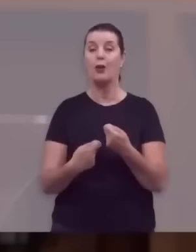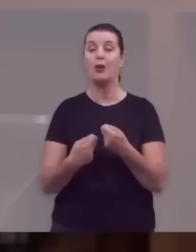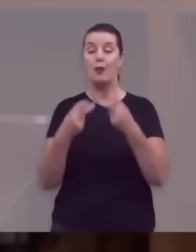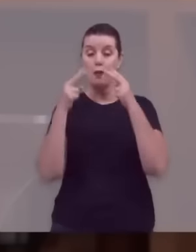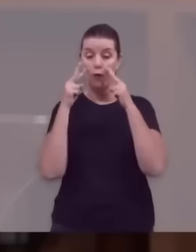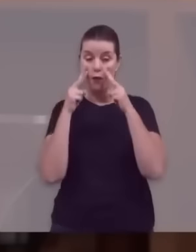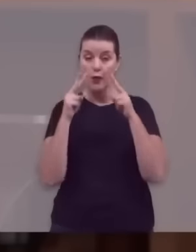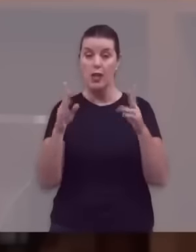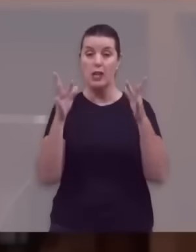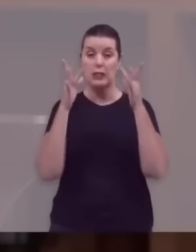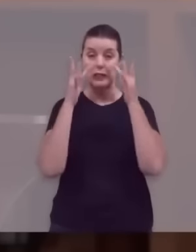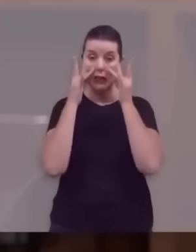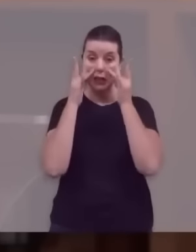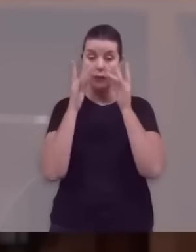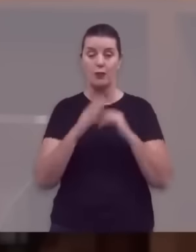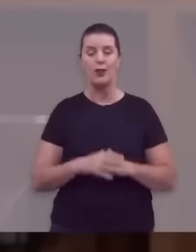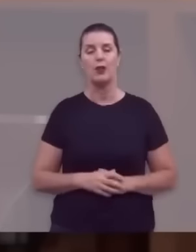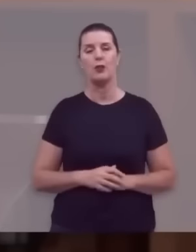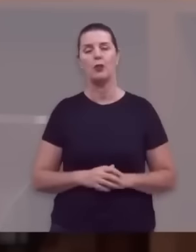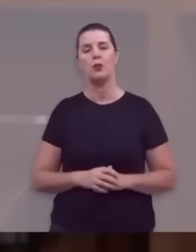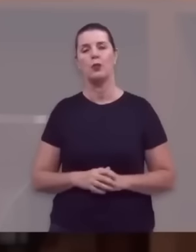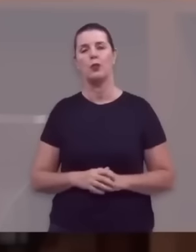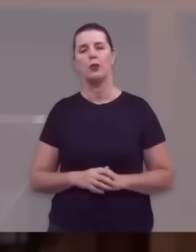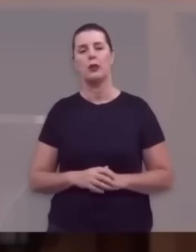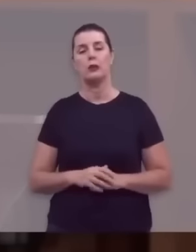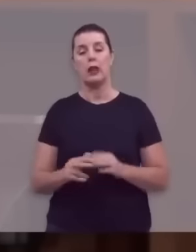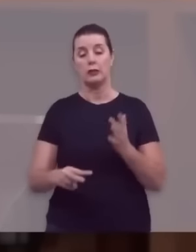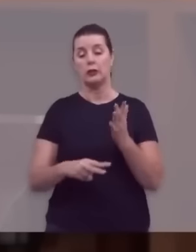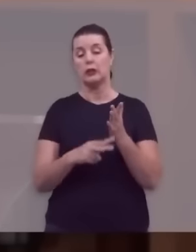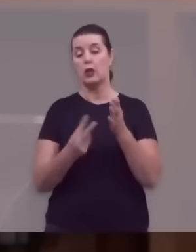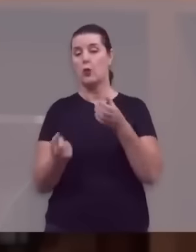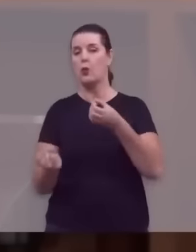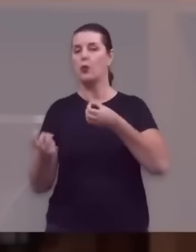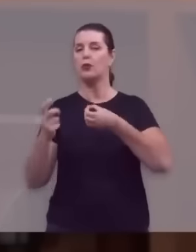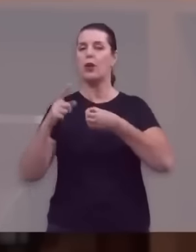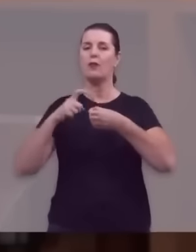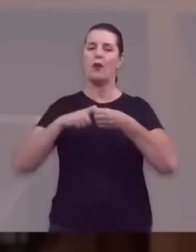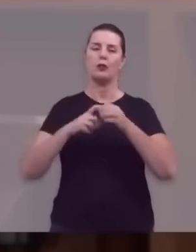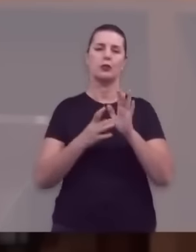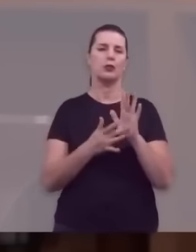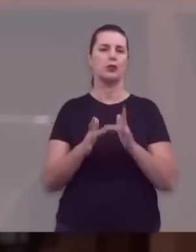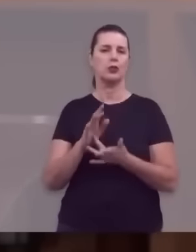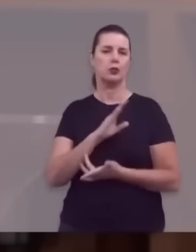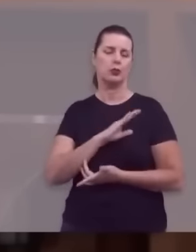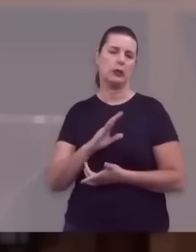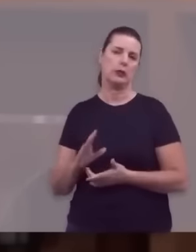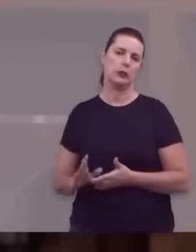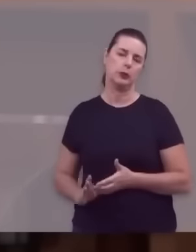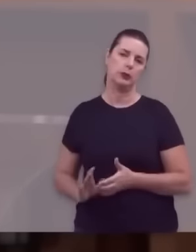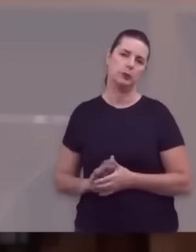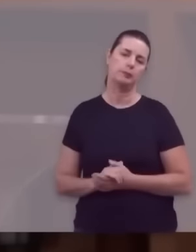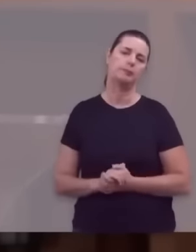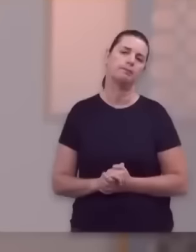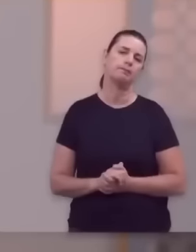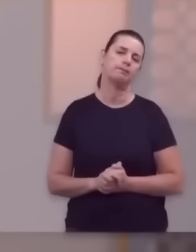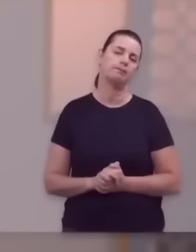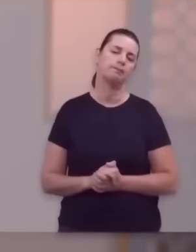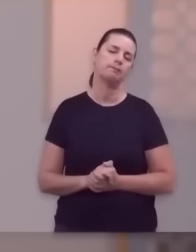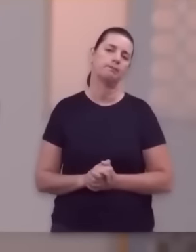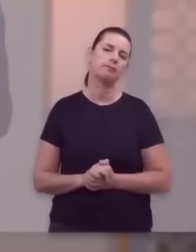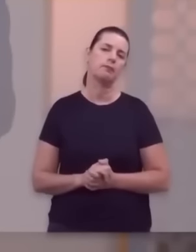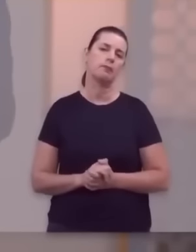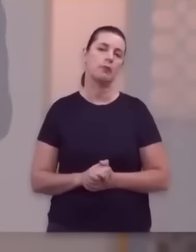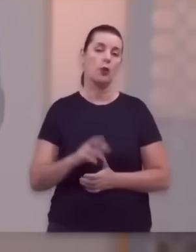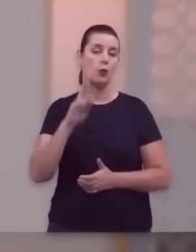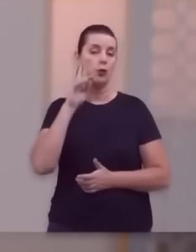visíveis e eloquentes da segunda vinda de Cristo o